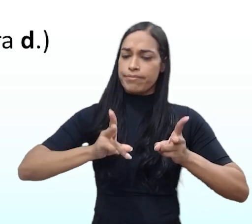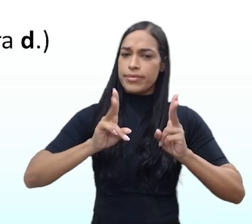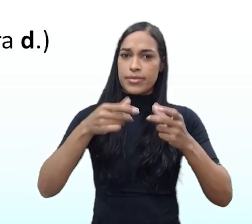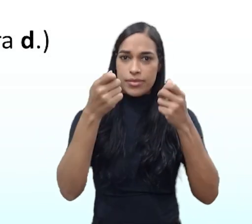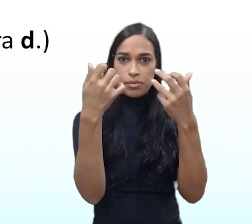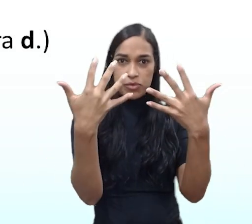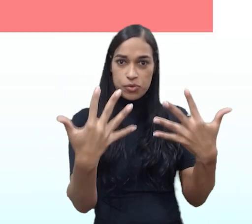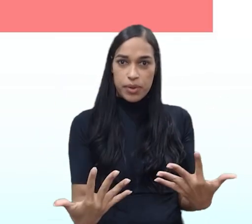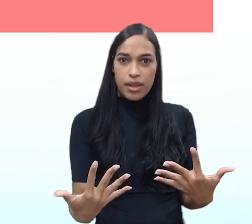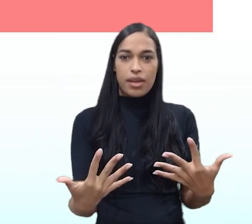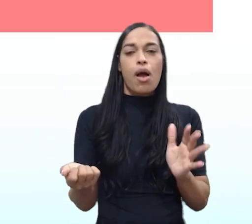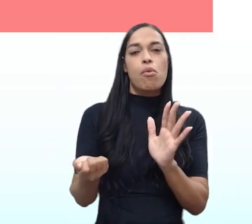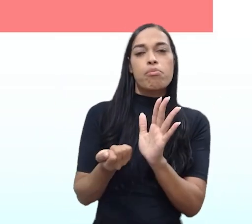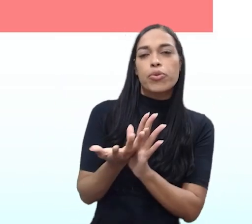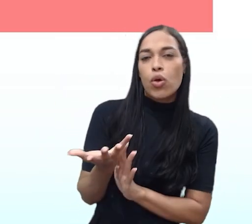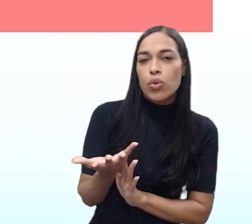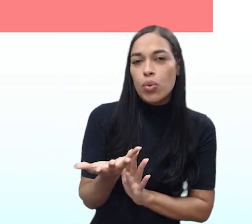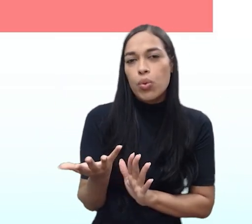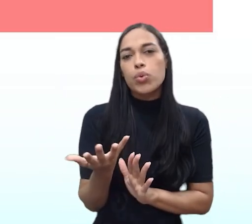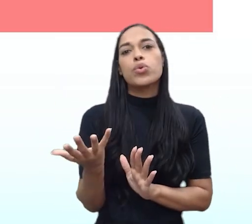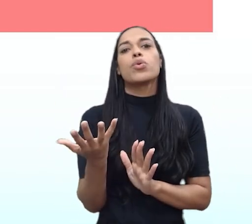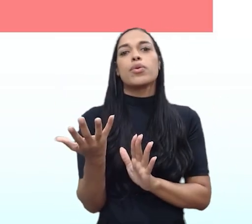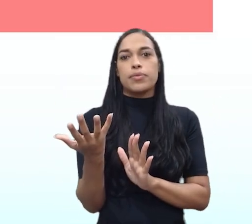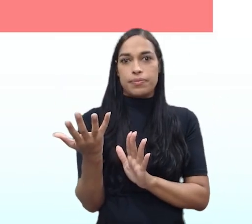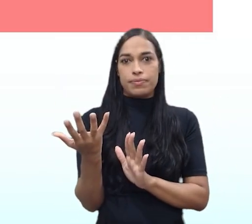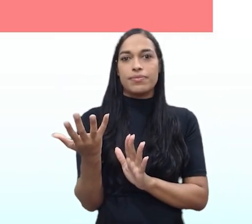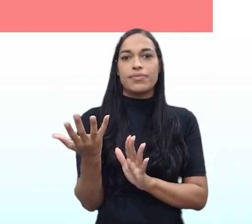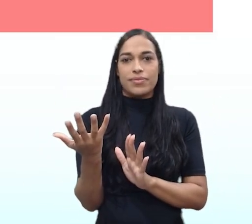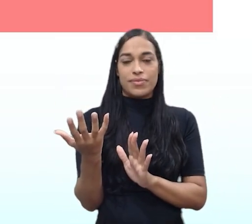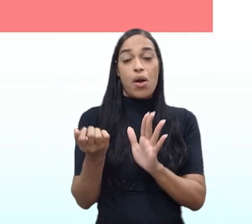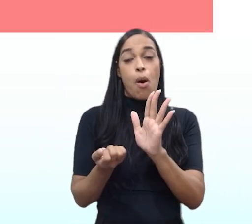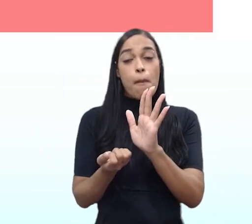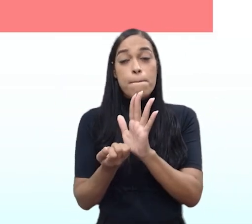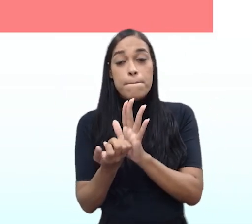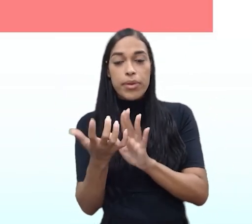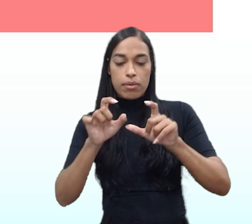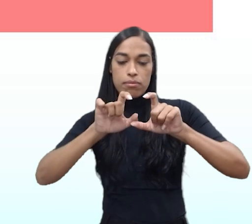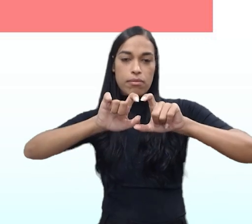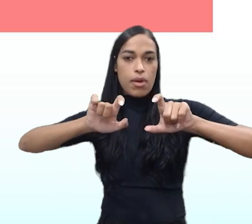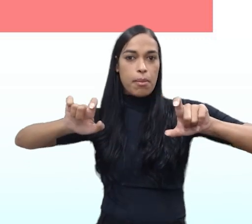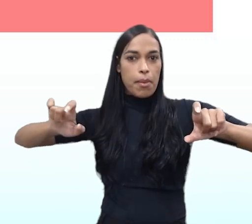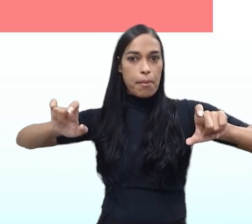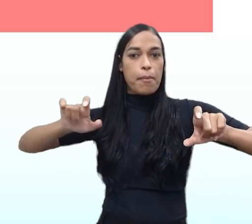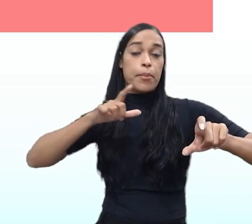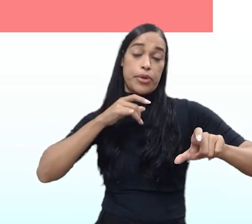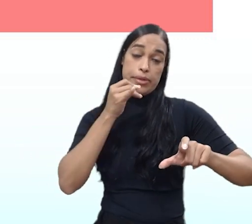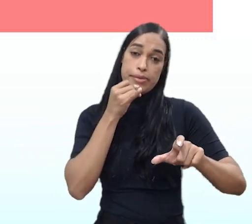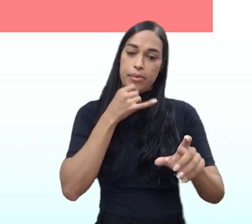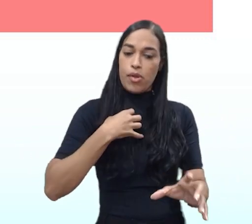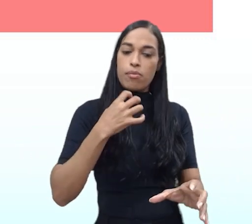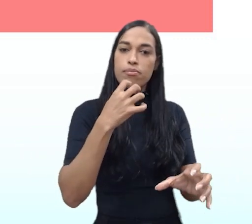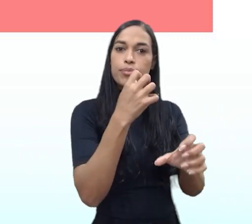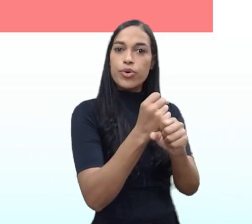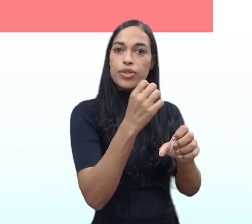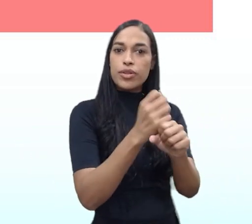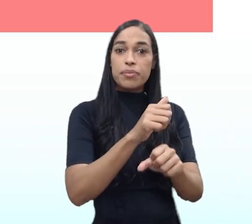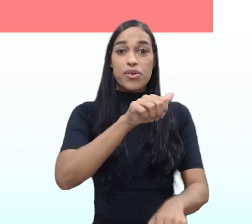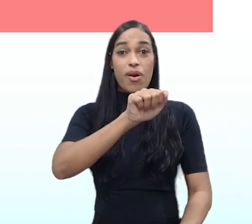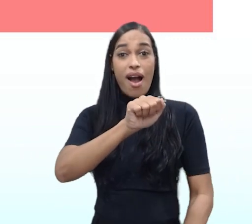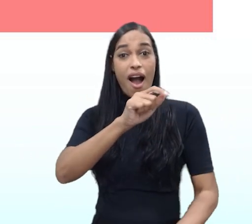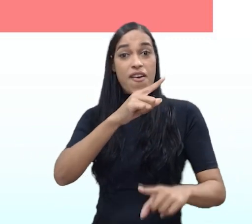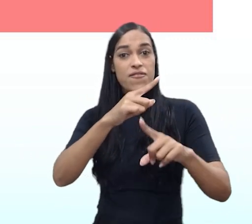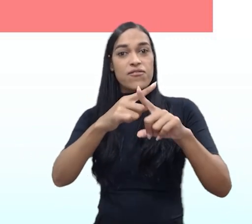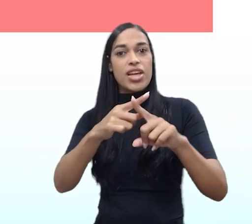fala isso, tá? Produto dos meios pelos os extremos. Ou seja, eu multiplico A